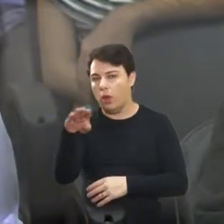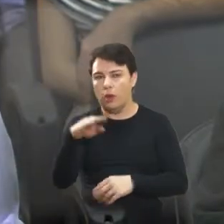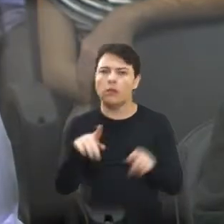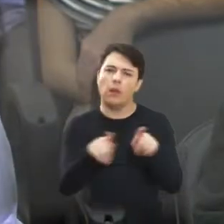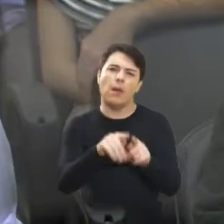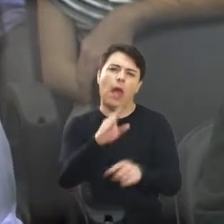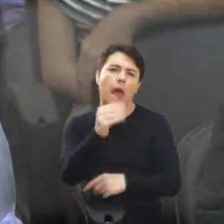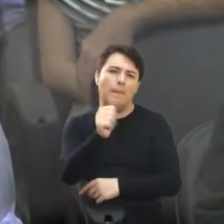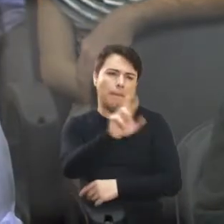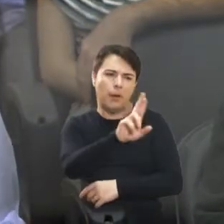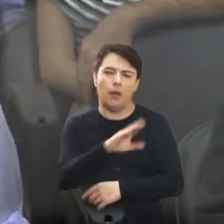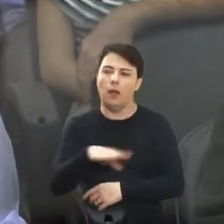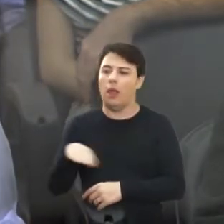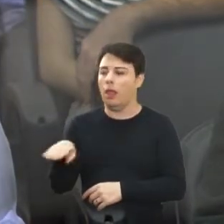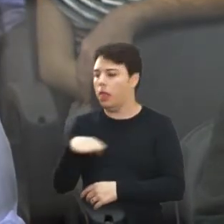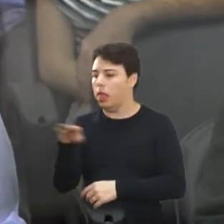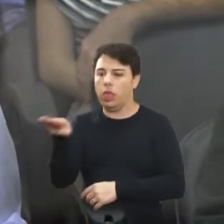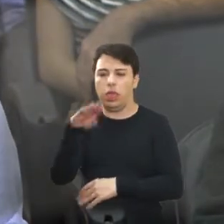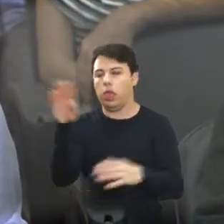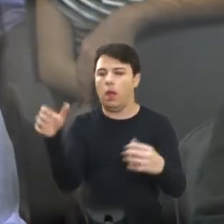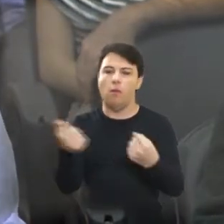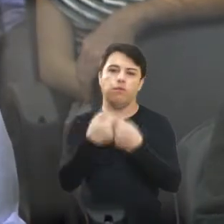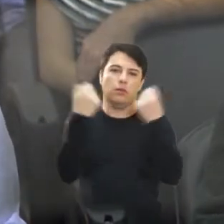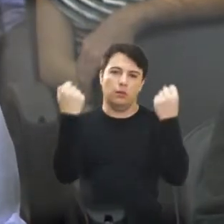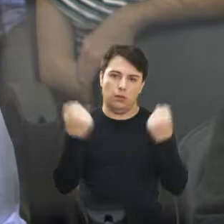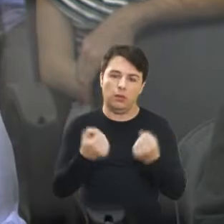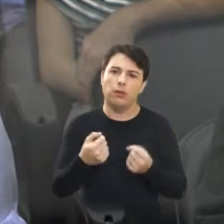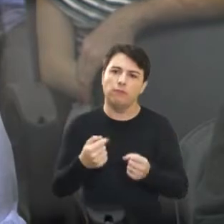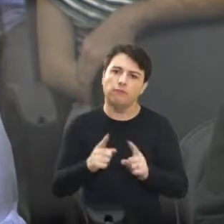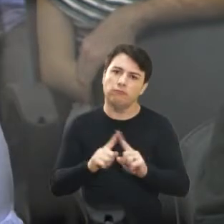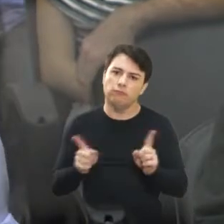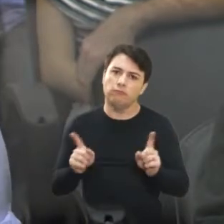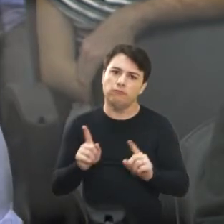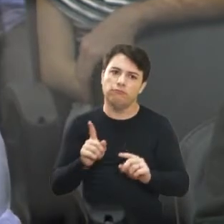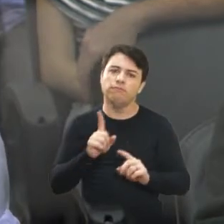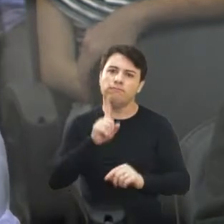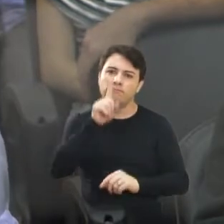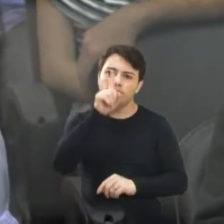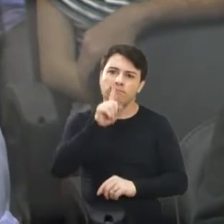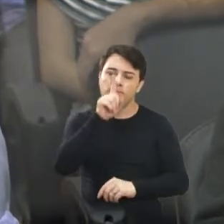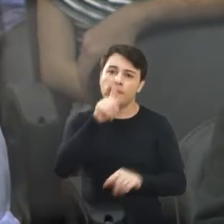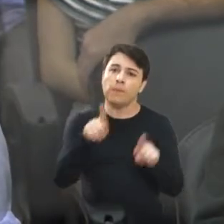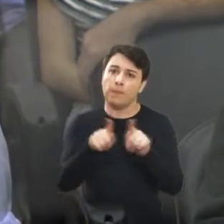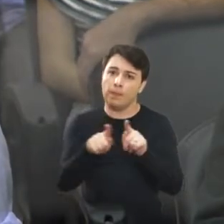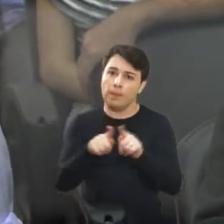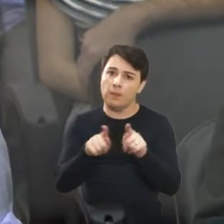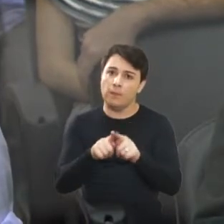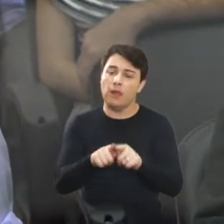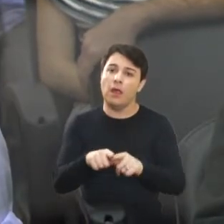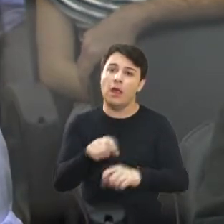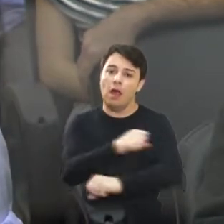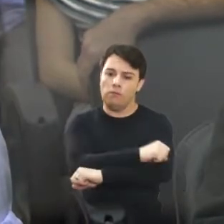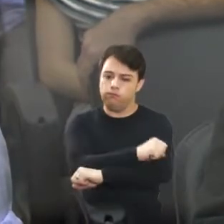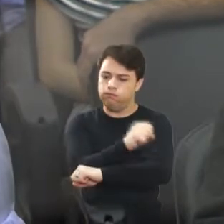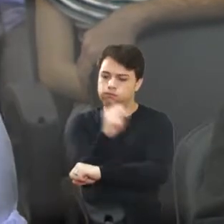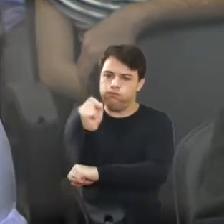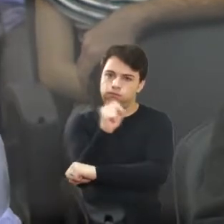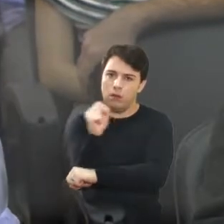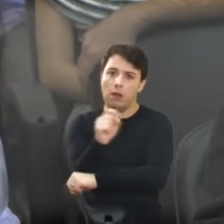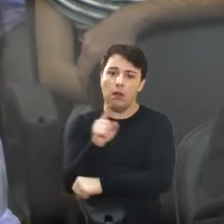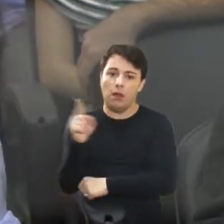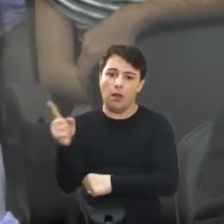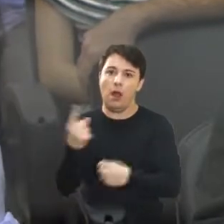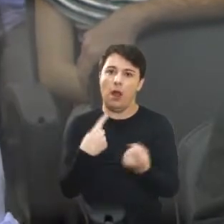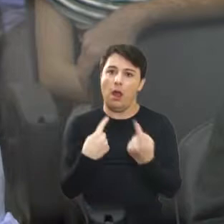por aqui. Tá? Então, é muita imprudência, muita negligência, muita alta velocidade numa rodovia